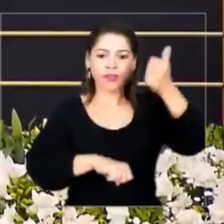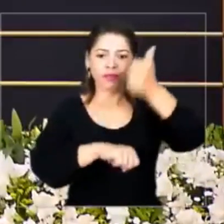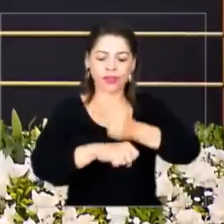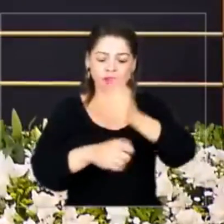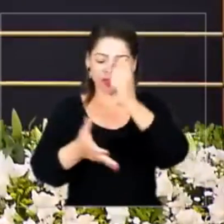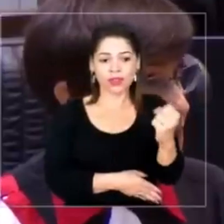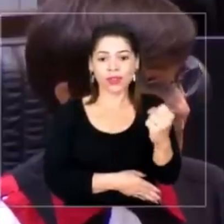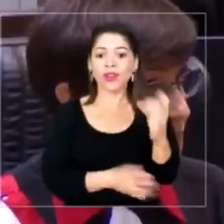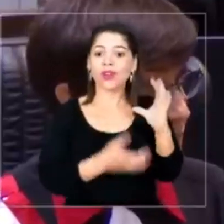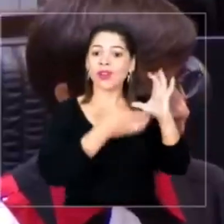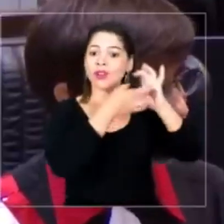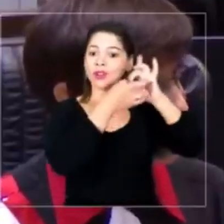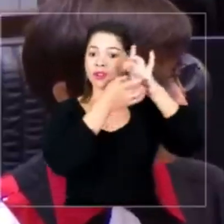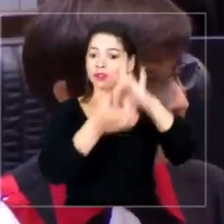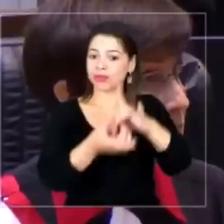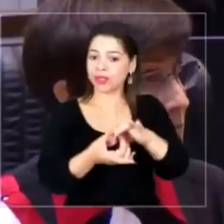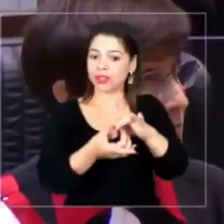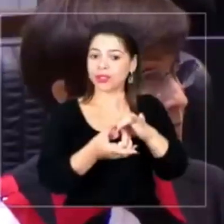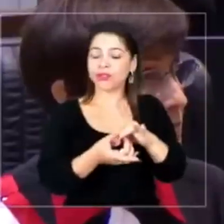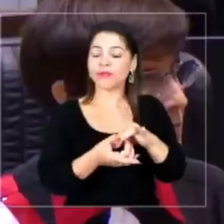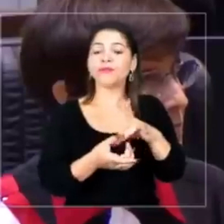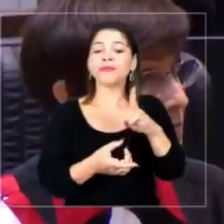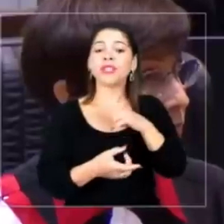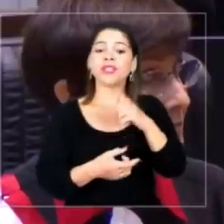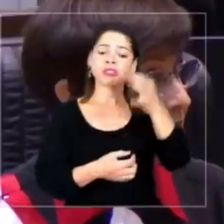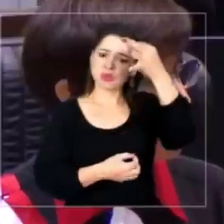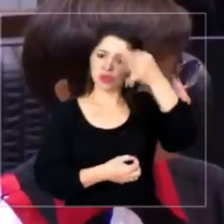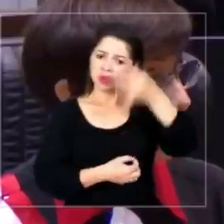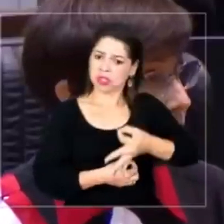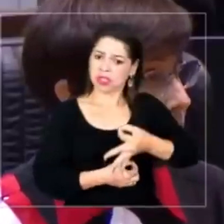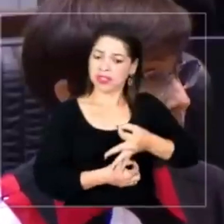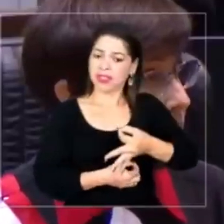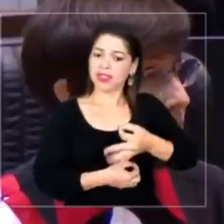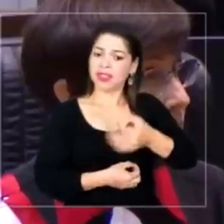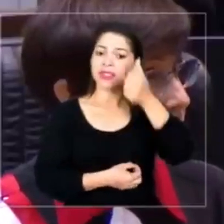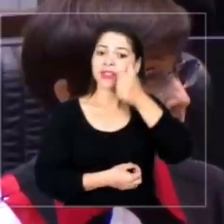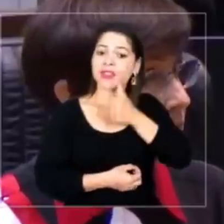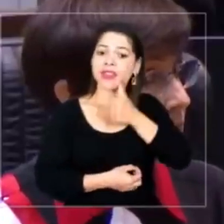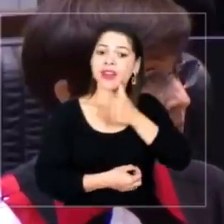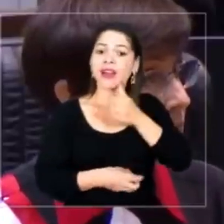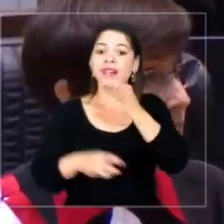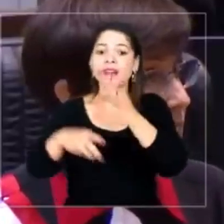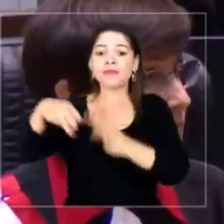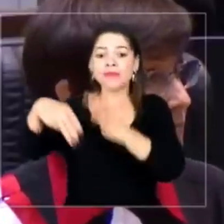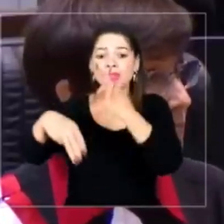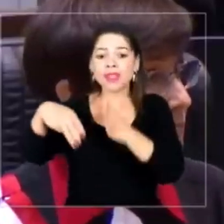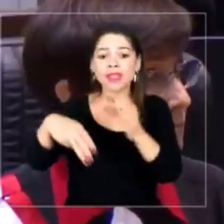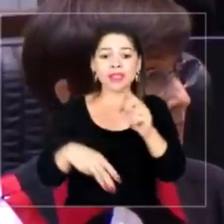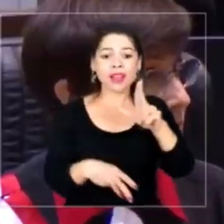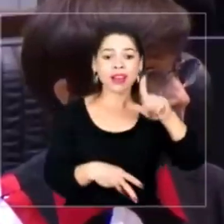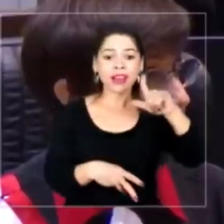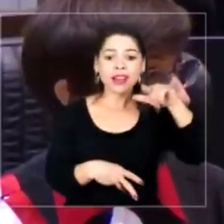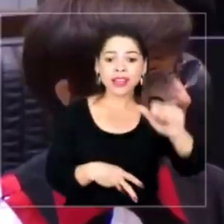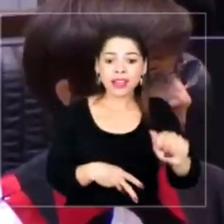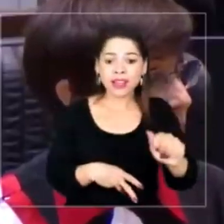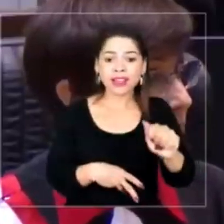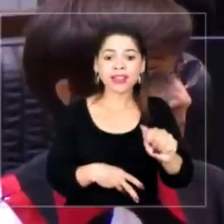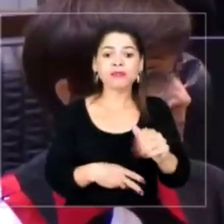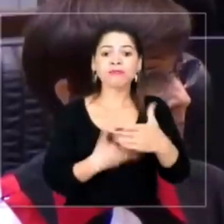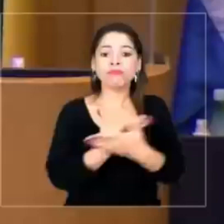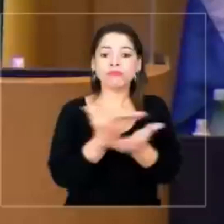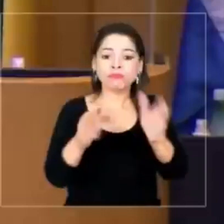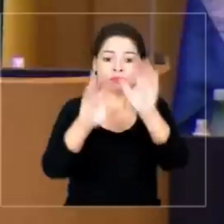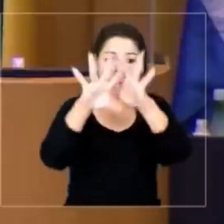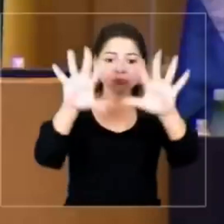representatividade feminina. Tenho convicção de que a ministra Liana Scheib vem brindar esta Corte Superior com seu